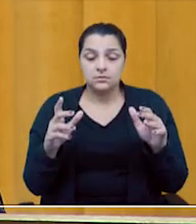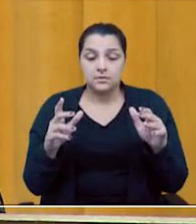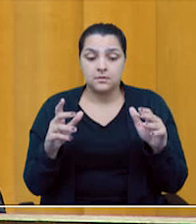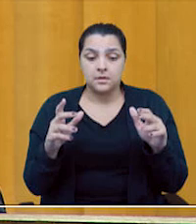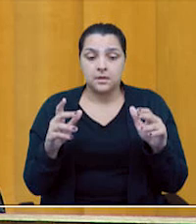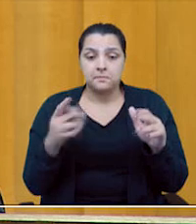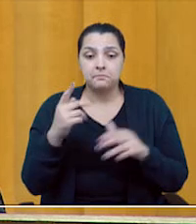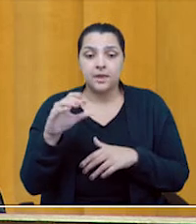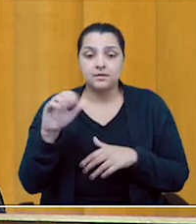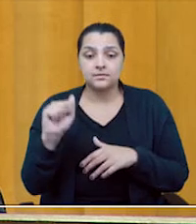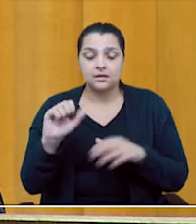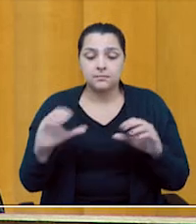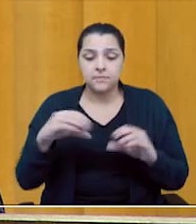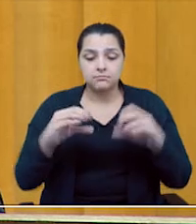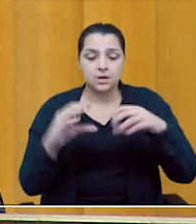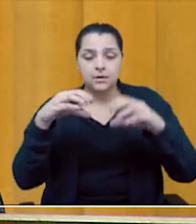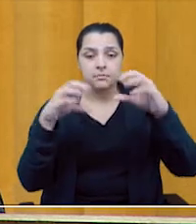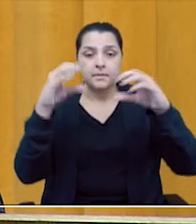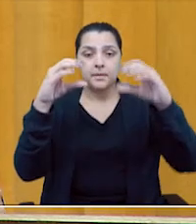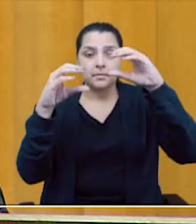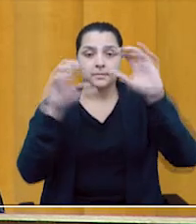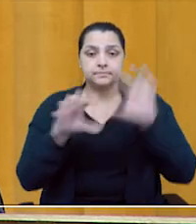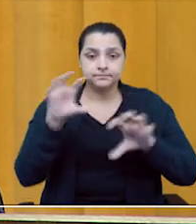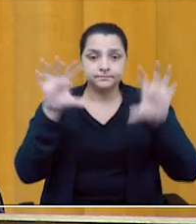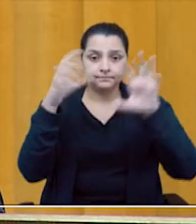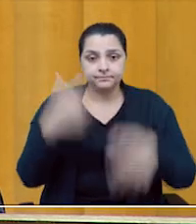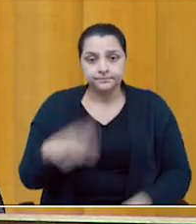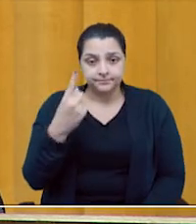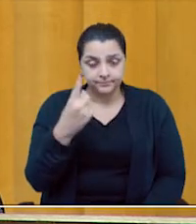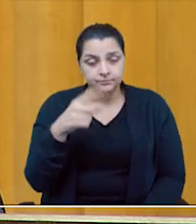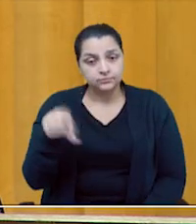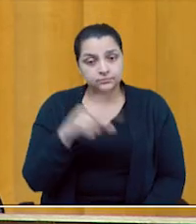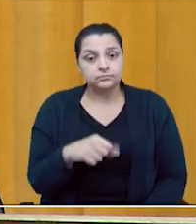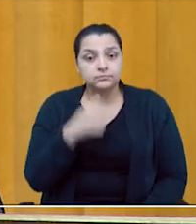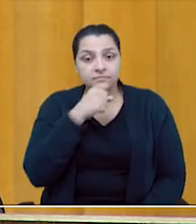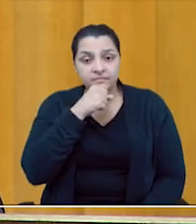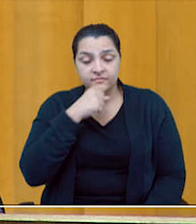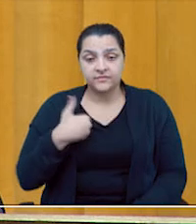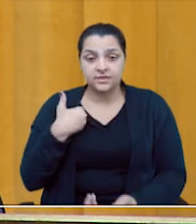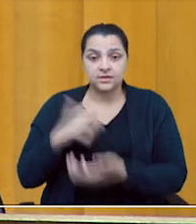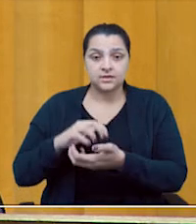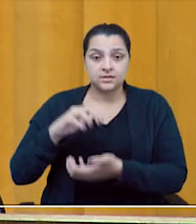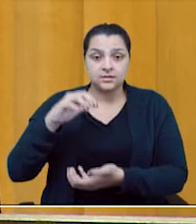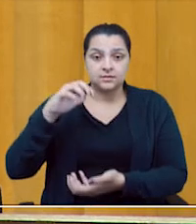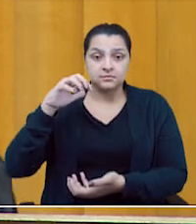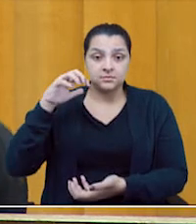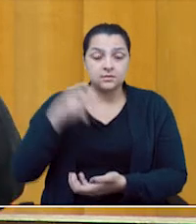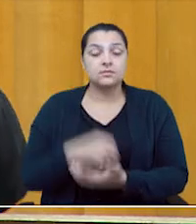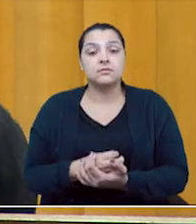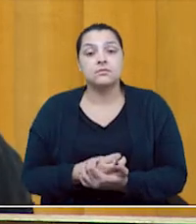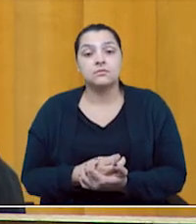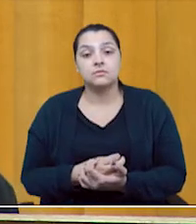cenário. Mais uma que eu queria tratar com vocês, o envelhecimento progressivo dos quadros e a